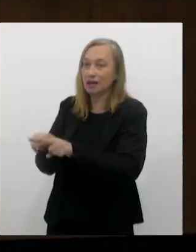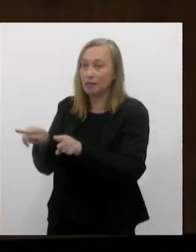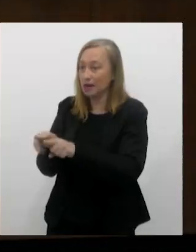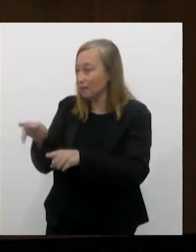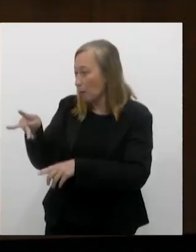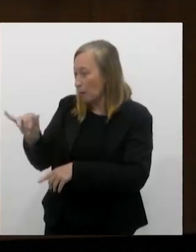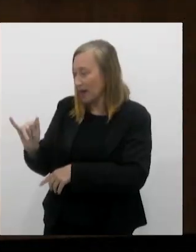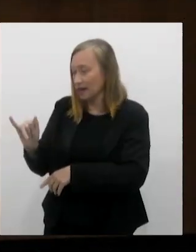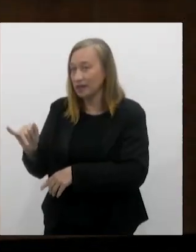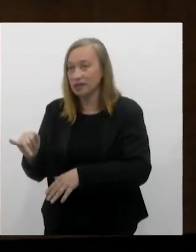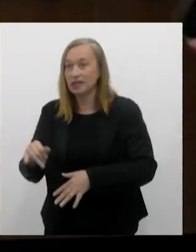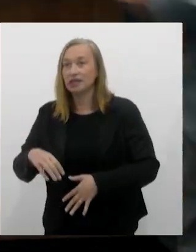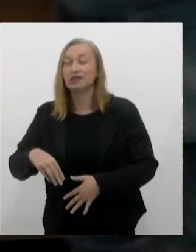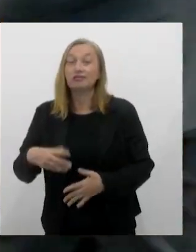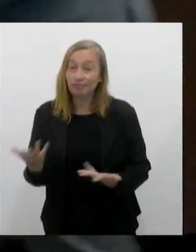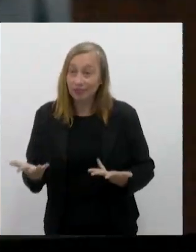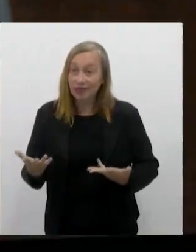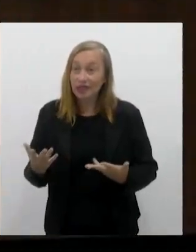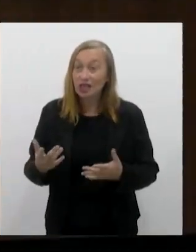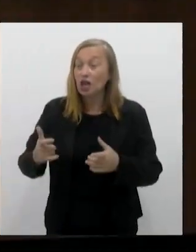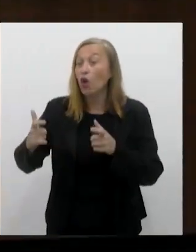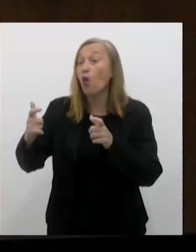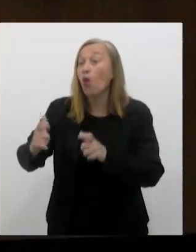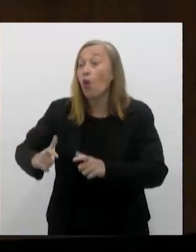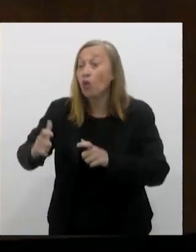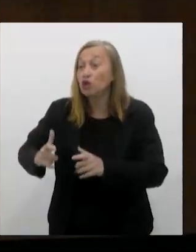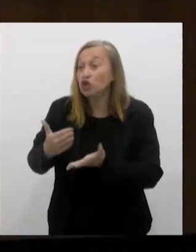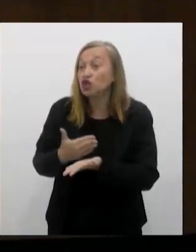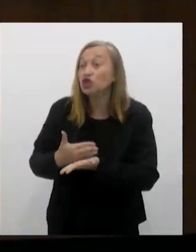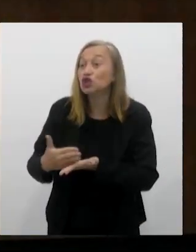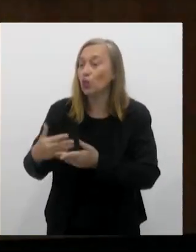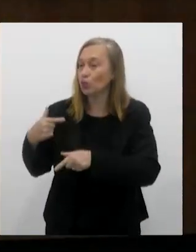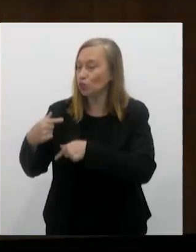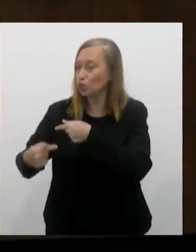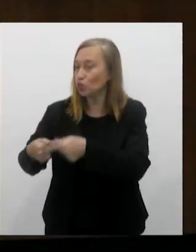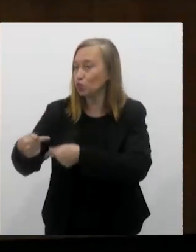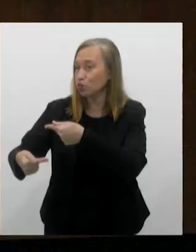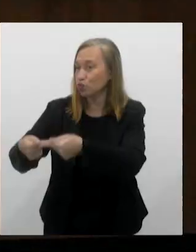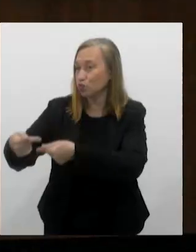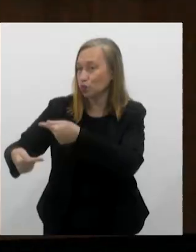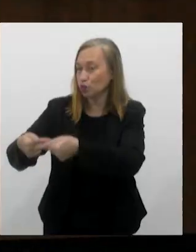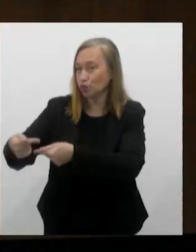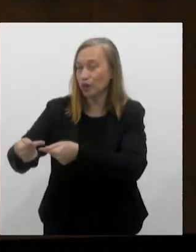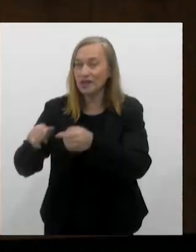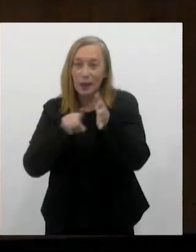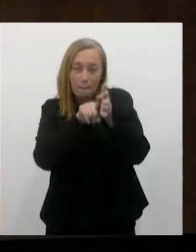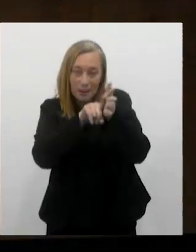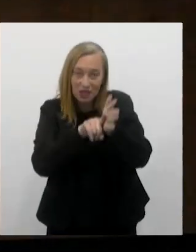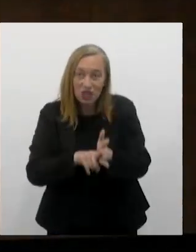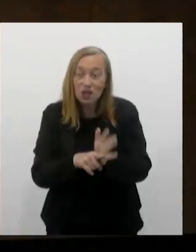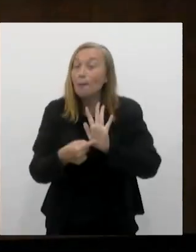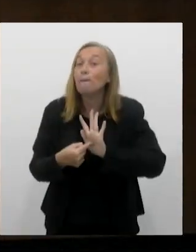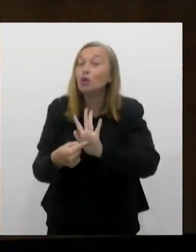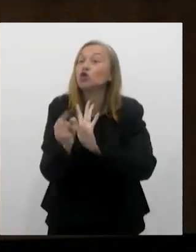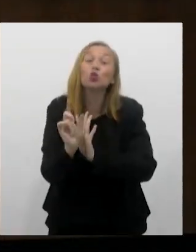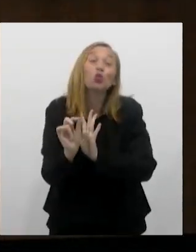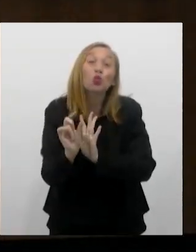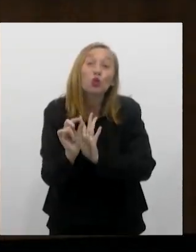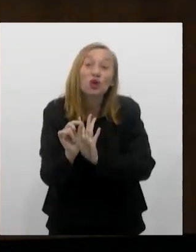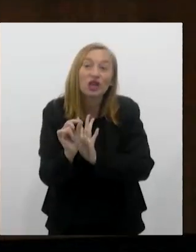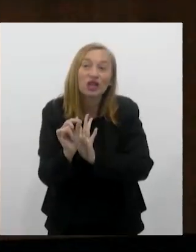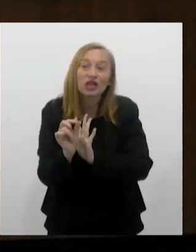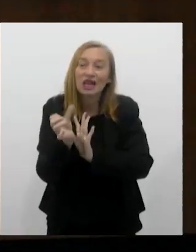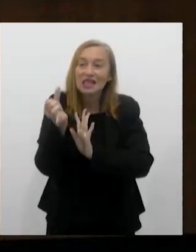Não é quem a precedeu, da onde veio. E essa pesquisa remonta praticamente